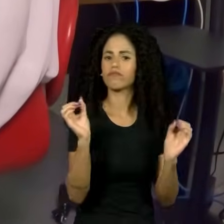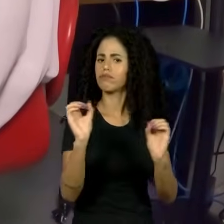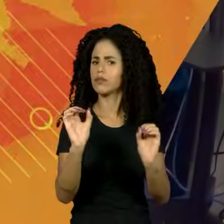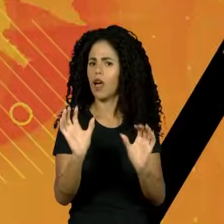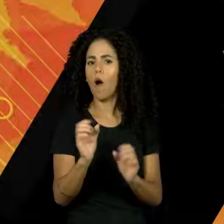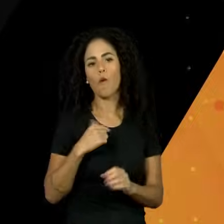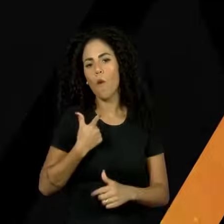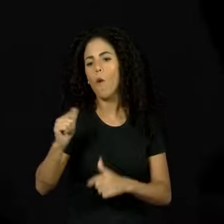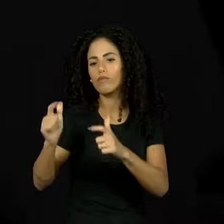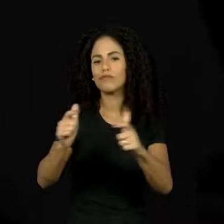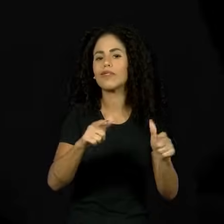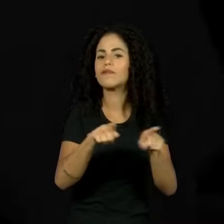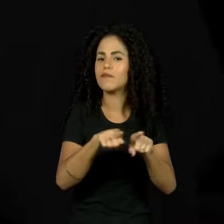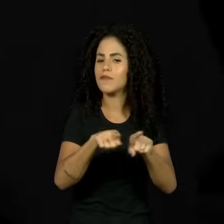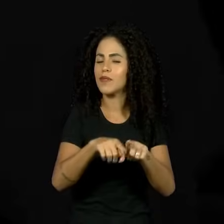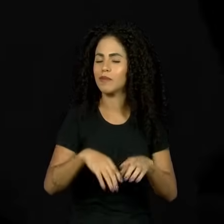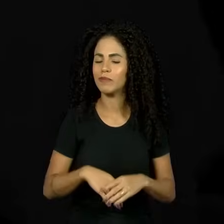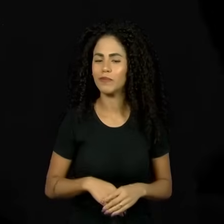Não.